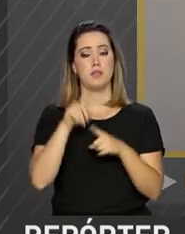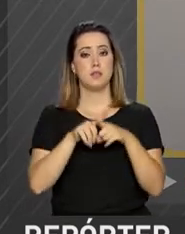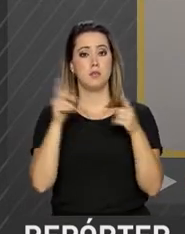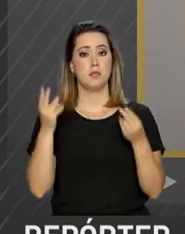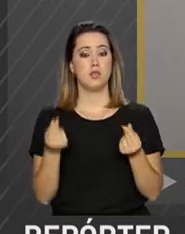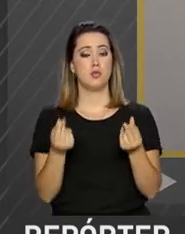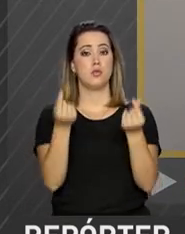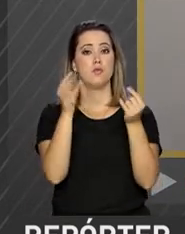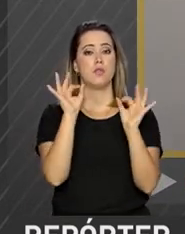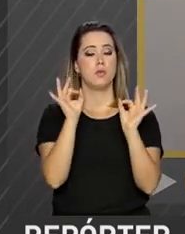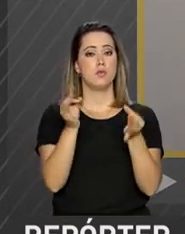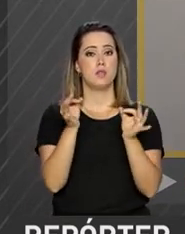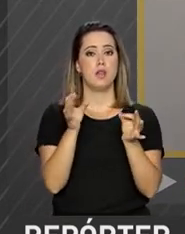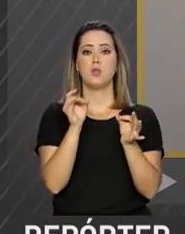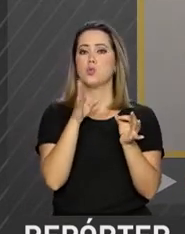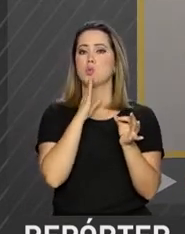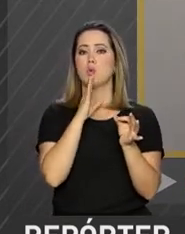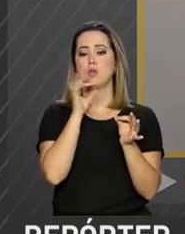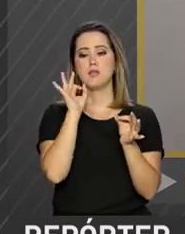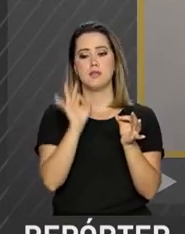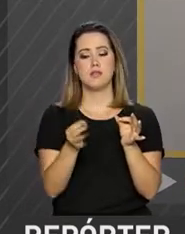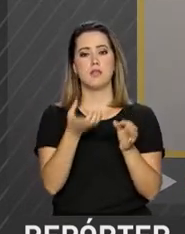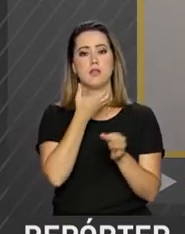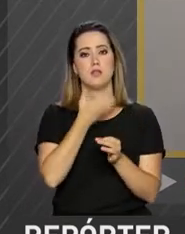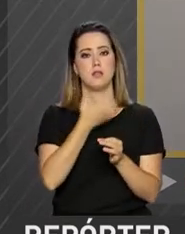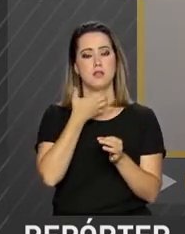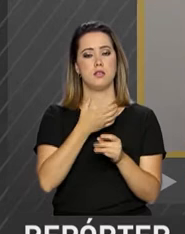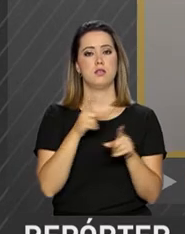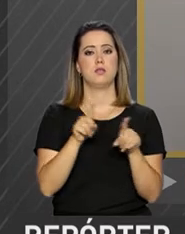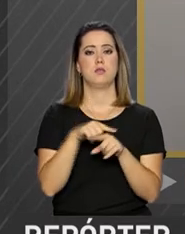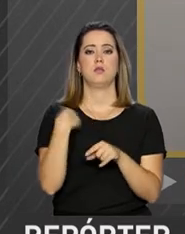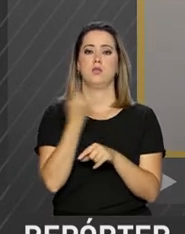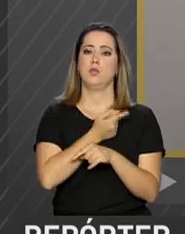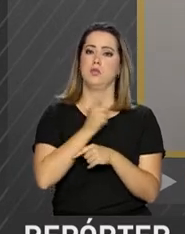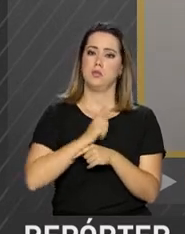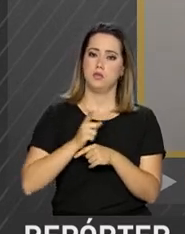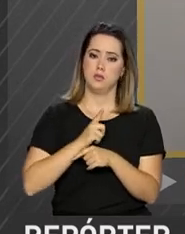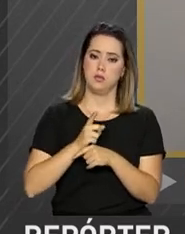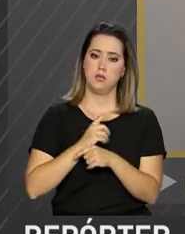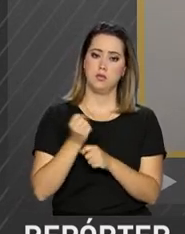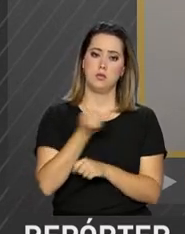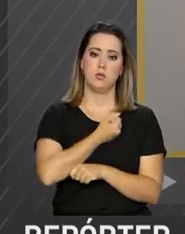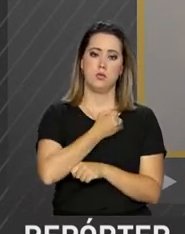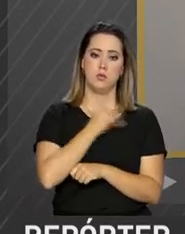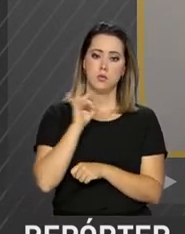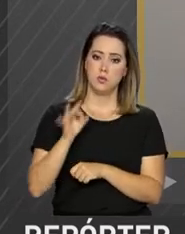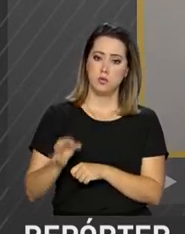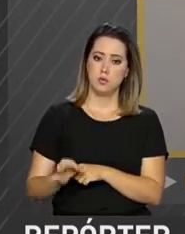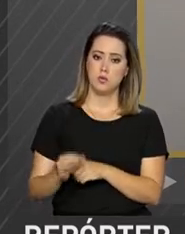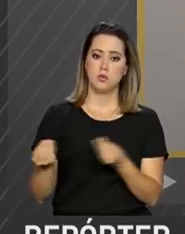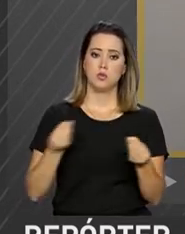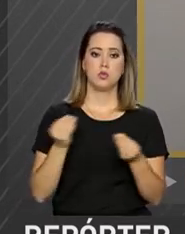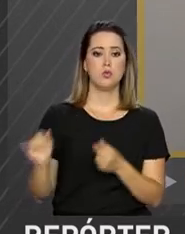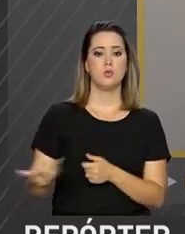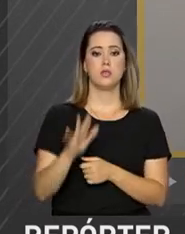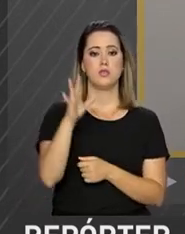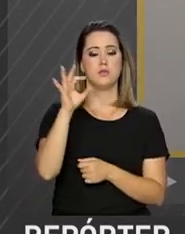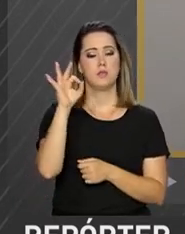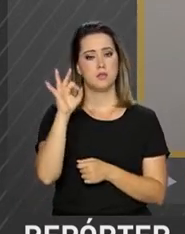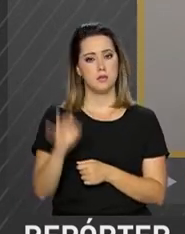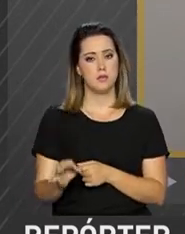valor definitivo só será conhecido em dezembro, quando nós teremos um número mais preciso sobre a inflação